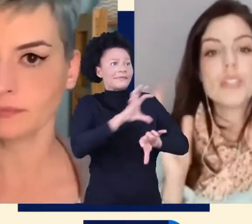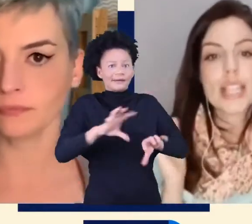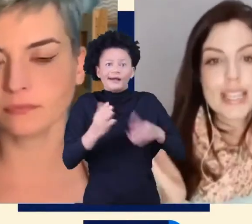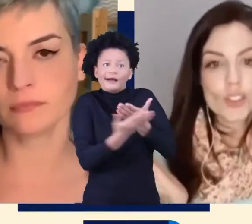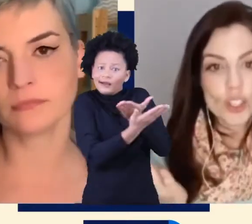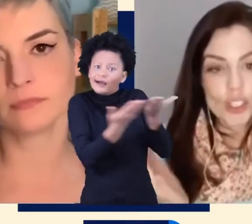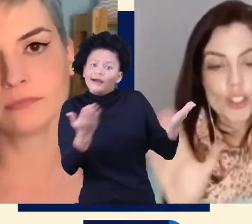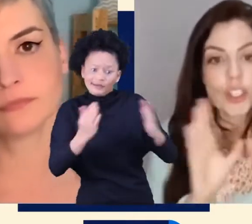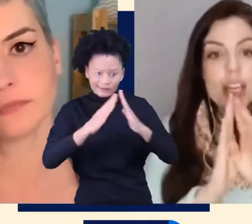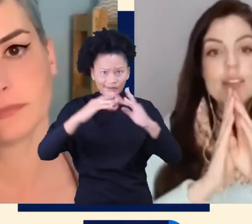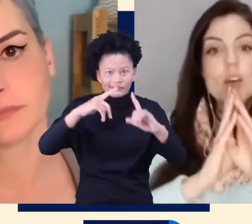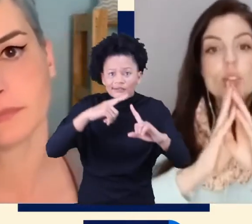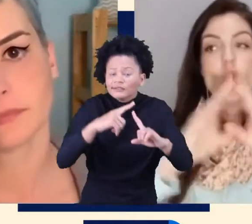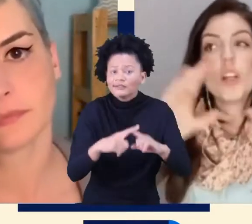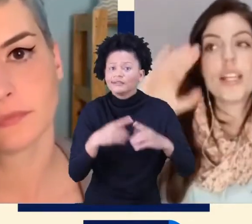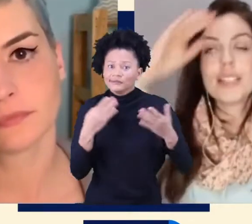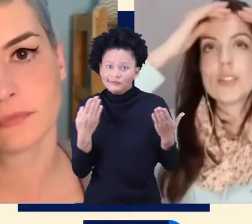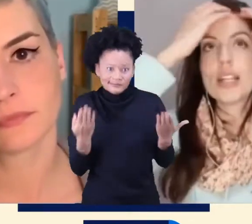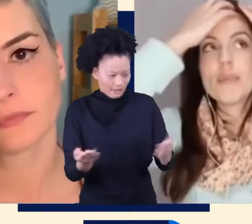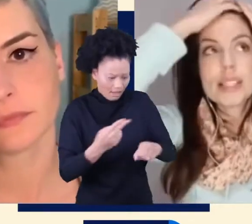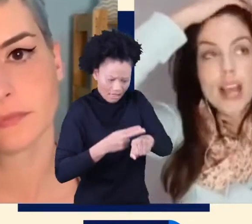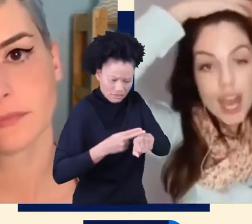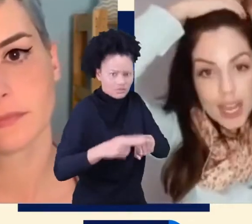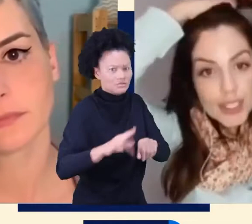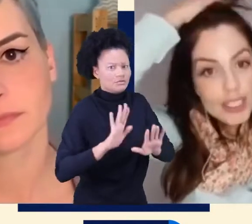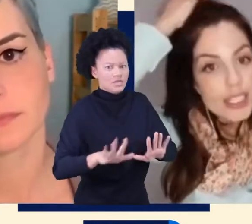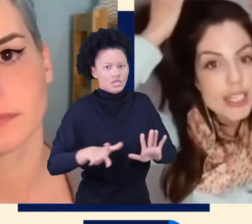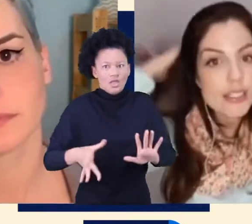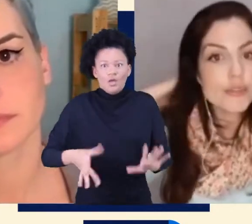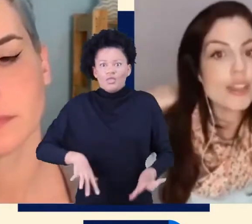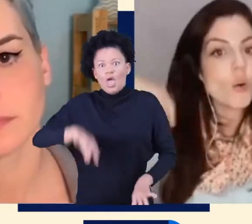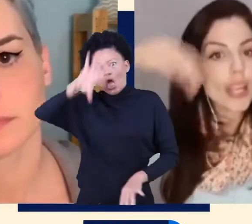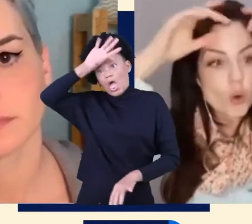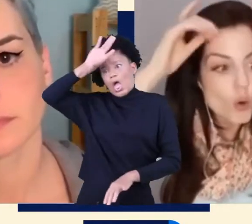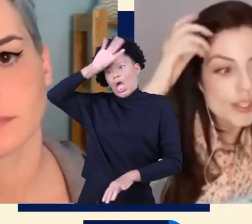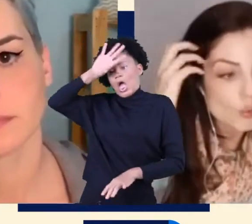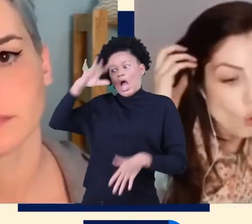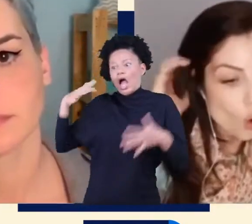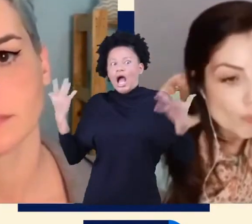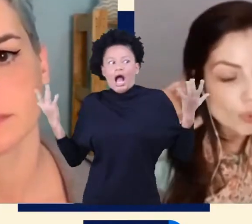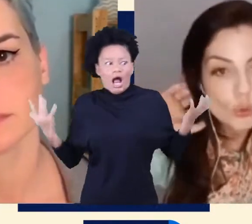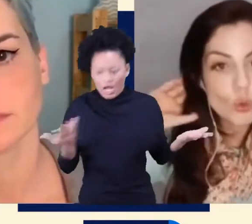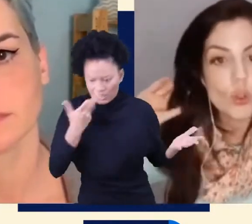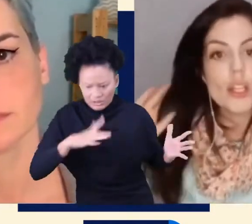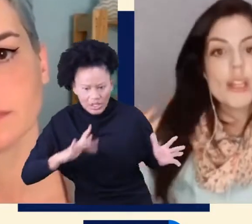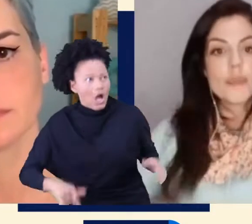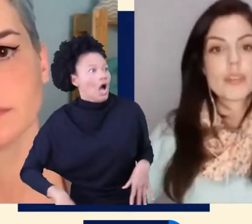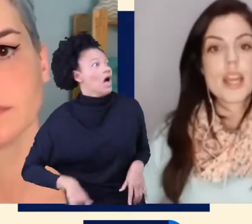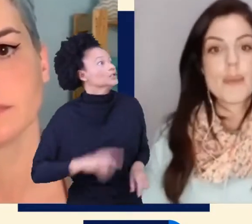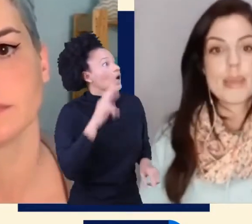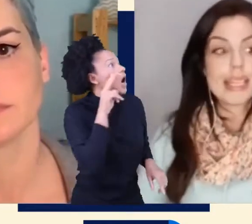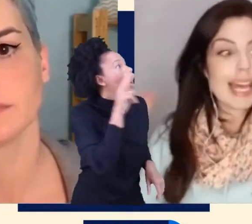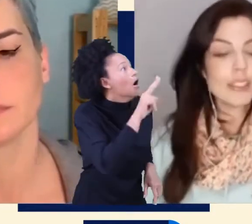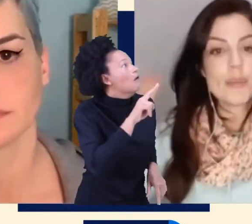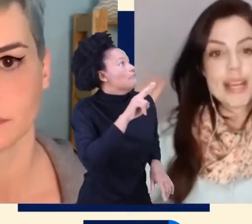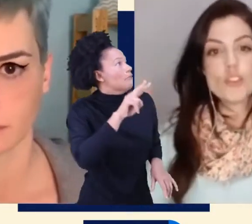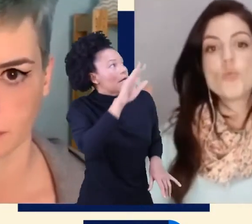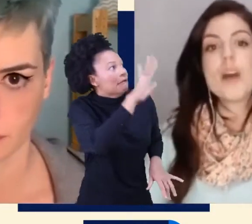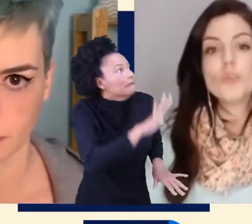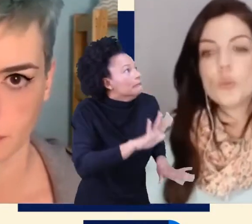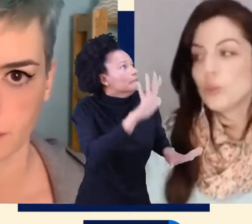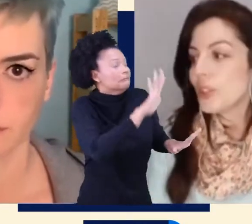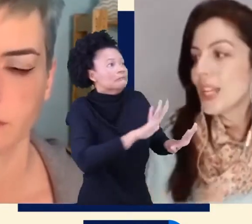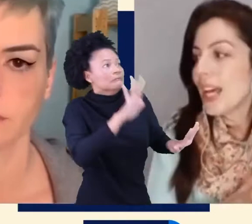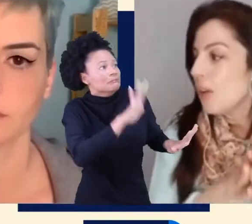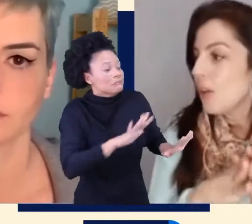Então a nudez, gente, não coloquem isso na cabeça. Ah, se a criança vê qualquer coisa de um corpo nu, né, pelado, ainda mais de